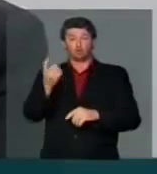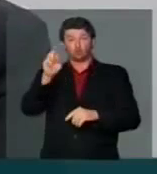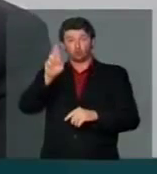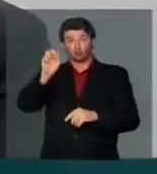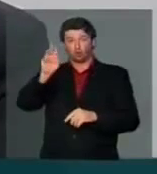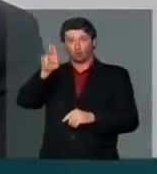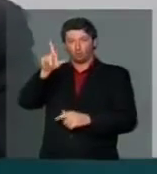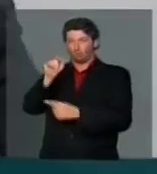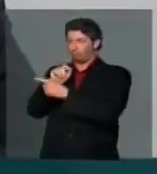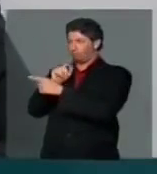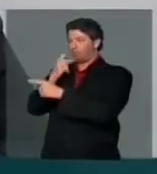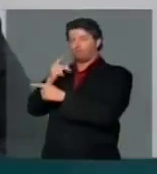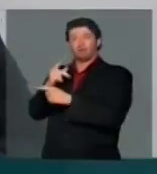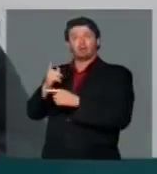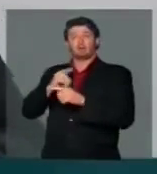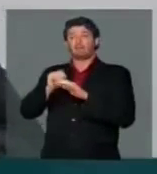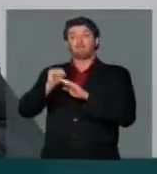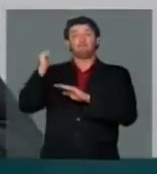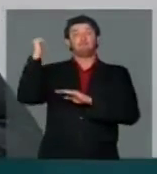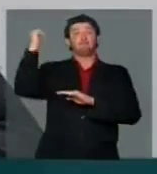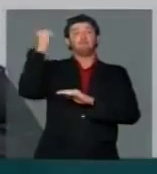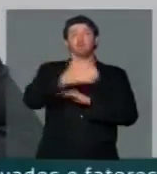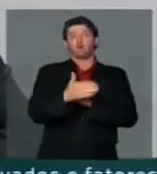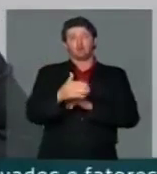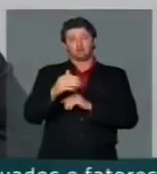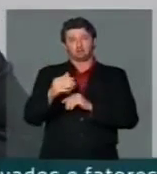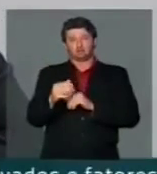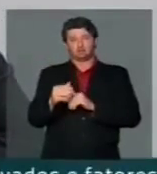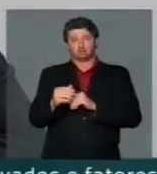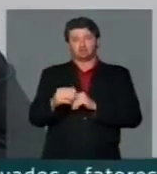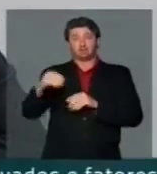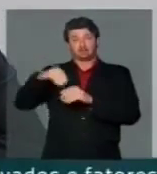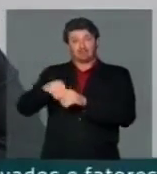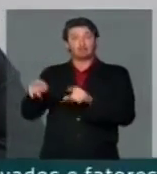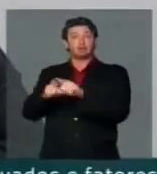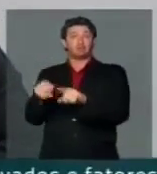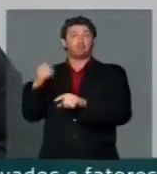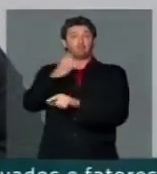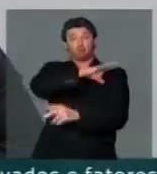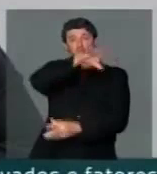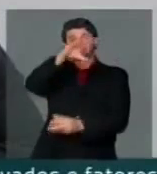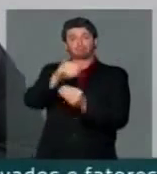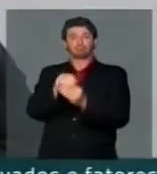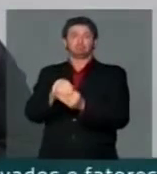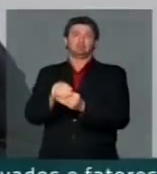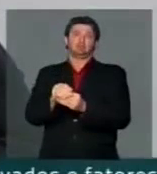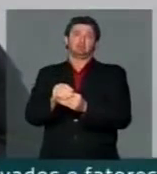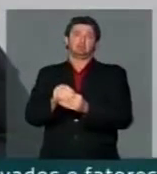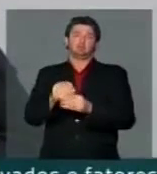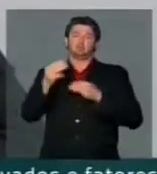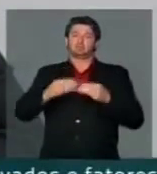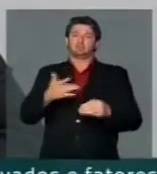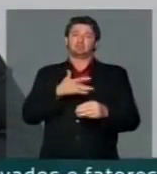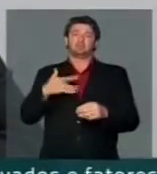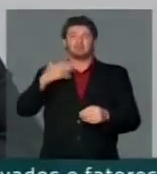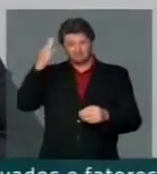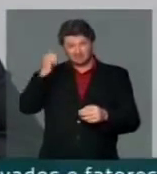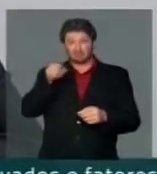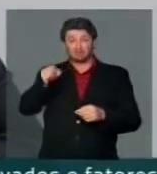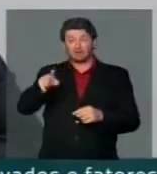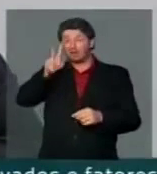que até que transcende o próprio Ministério da Saúde. A gente sabe que o Ministério da Saúde, ele, de um modo geral, é